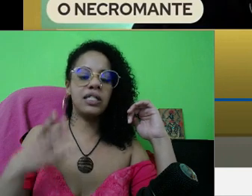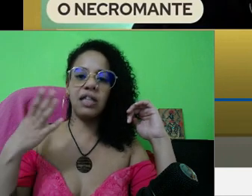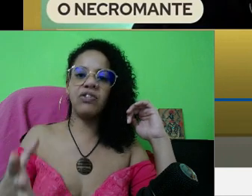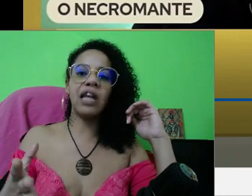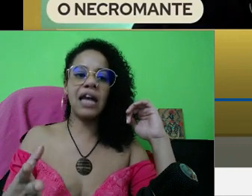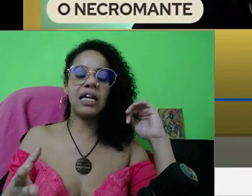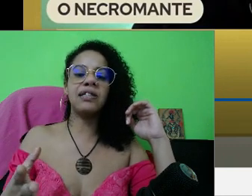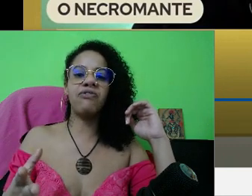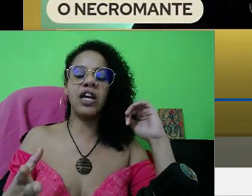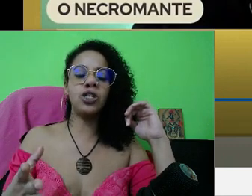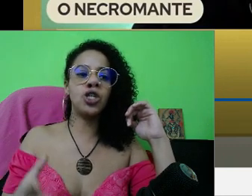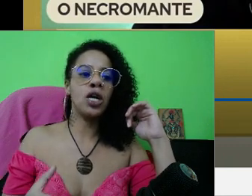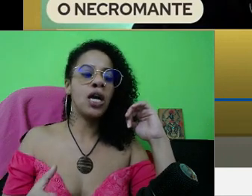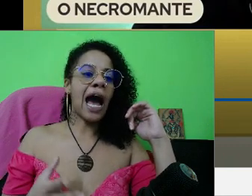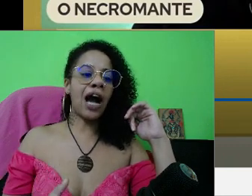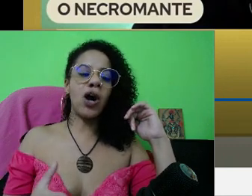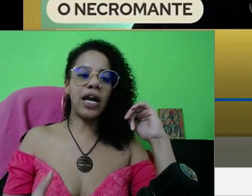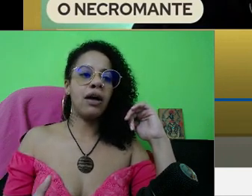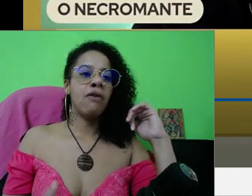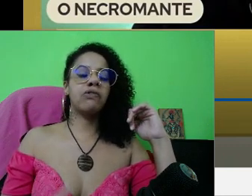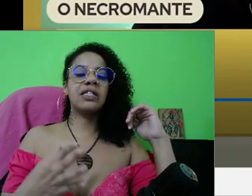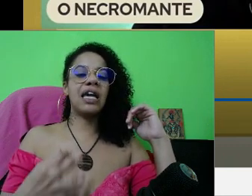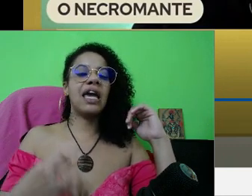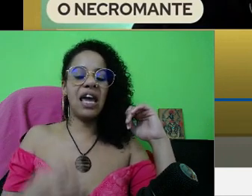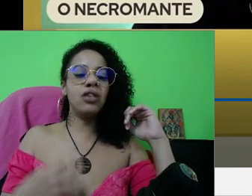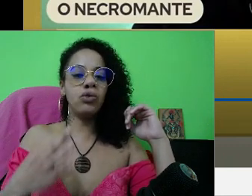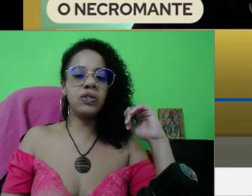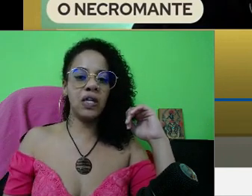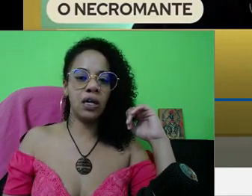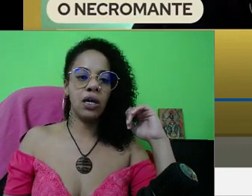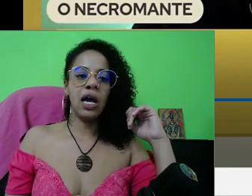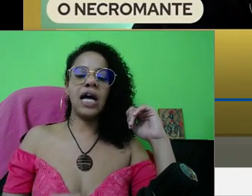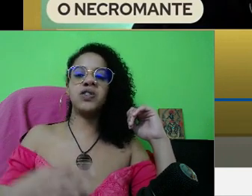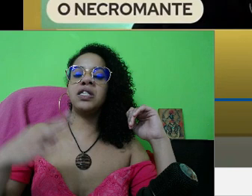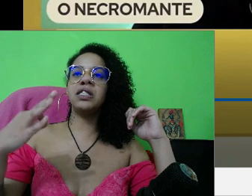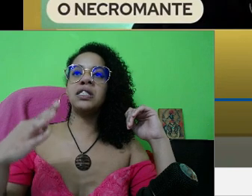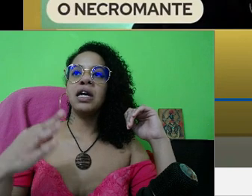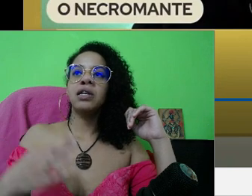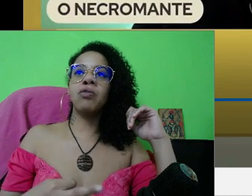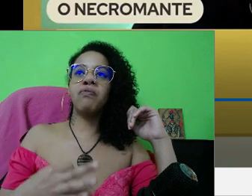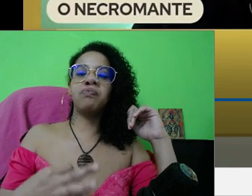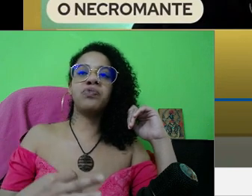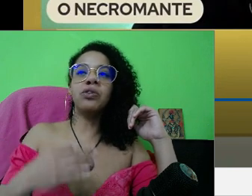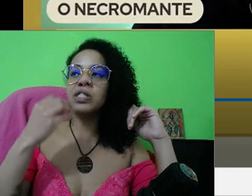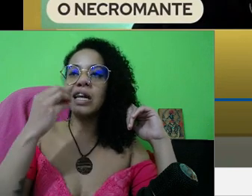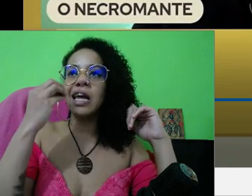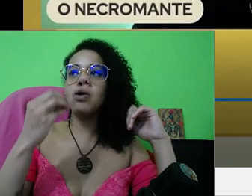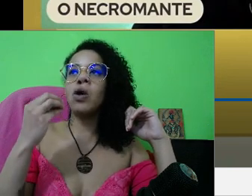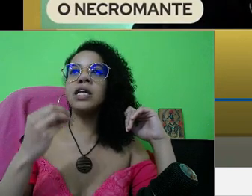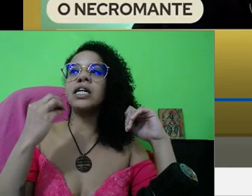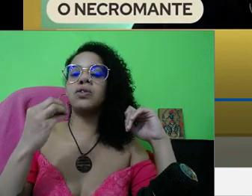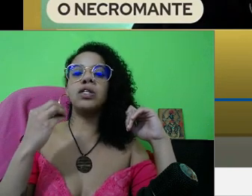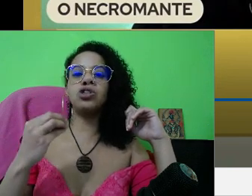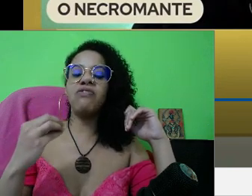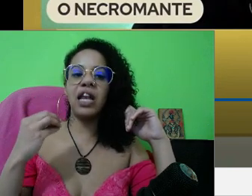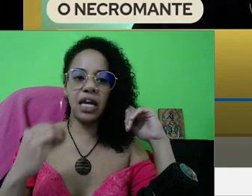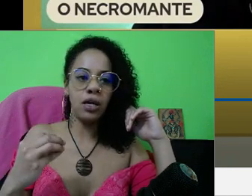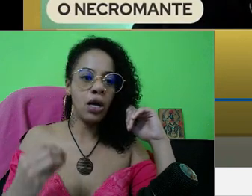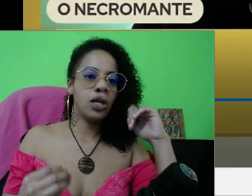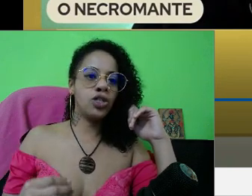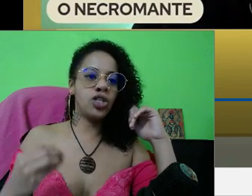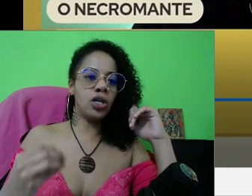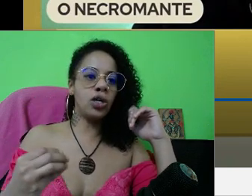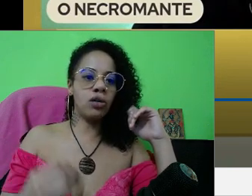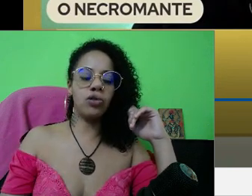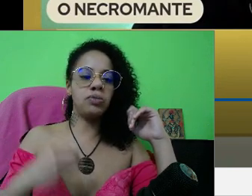que esteve lá nessa frente agora você reduzir às vezes não sei nem Quantas vezes eu já